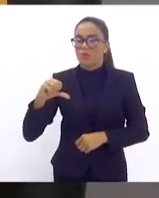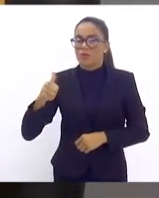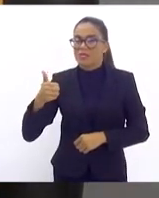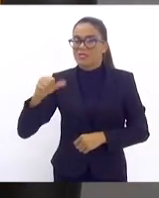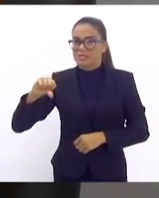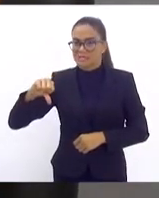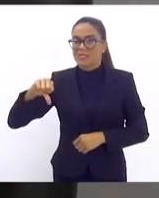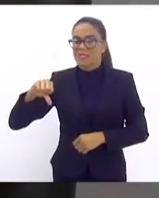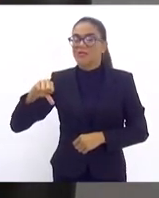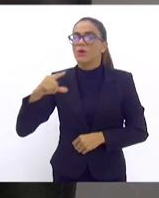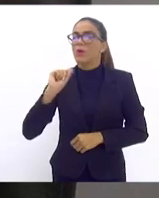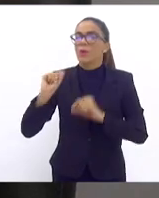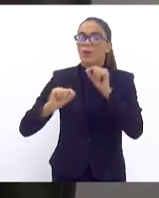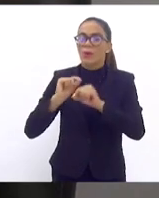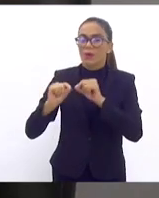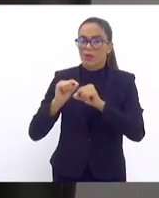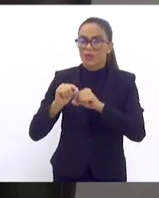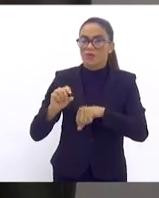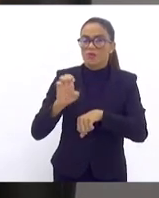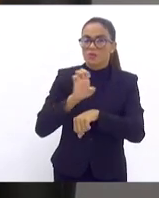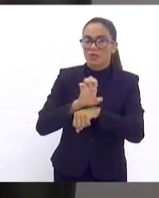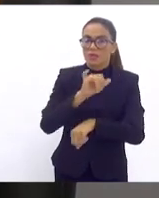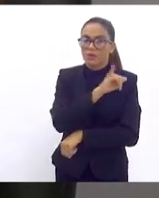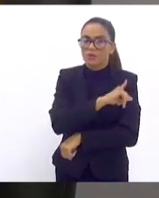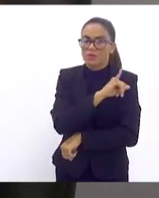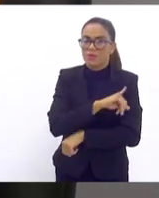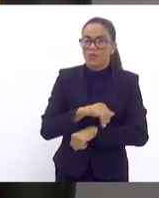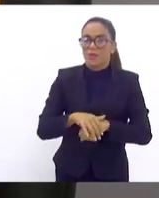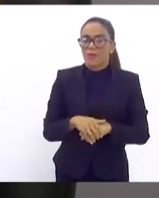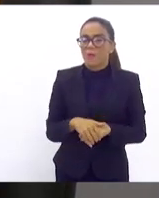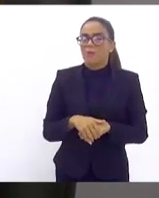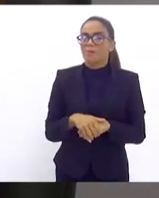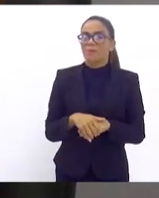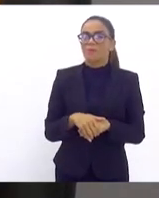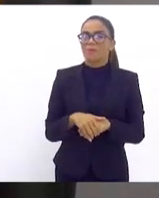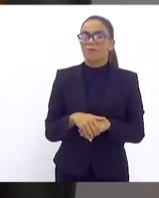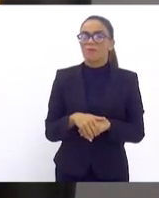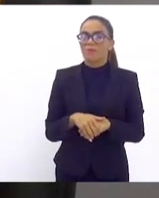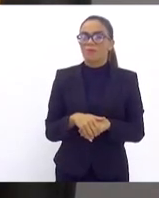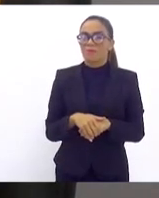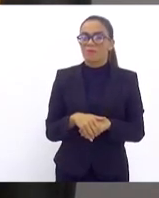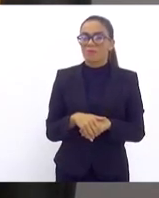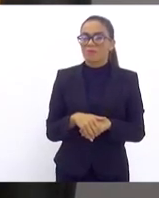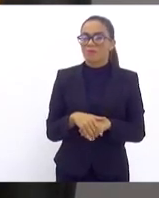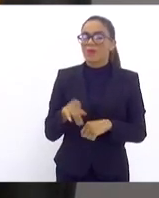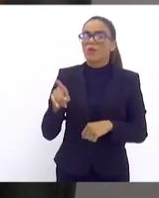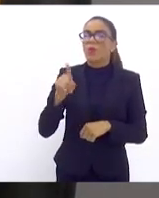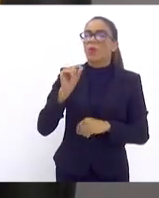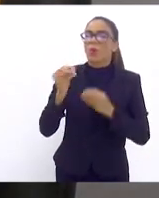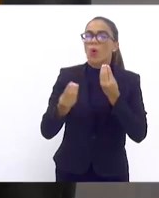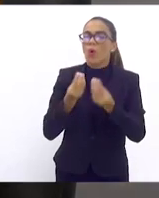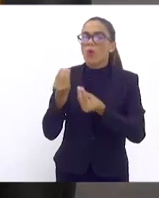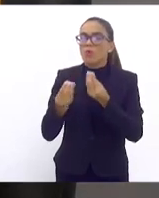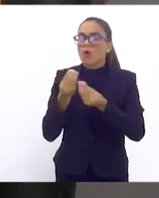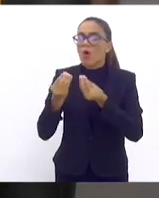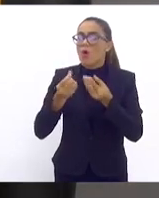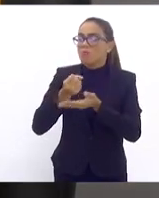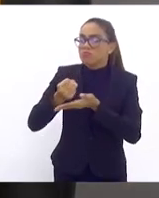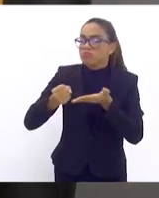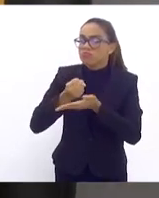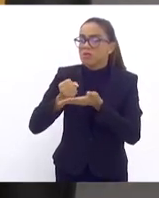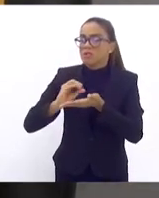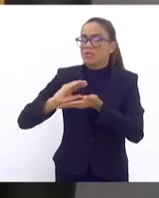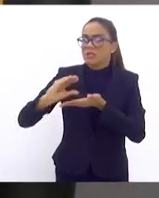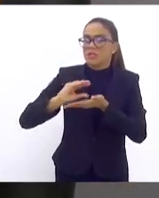da Constituição do Estado do Rio de Janeiro a previsão de princípios gerais do sistema tributário